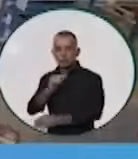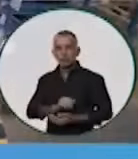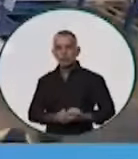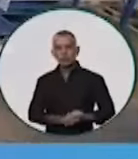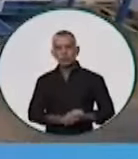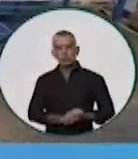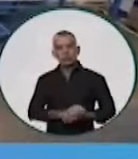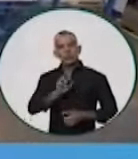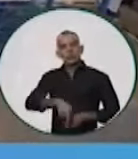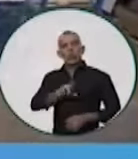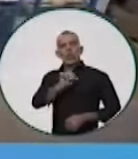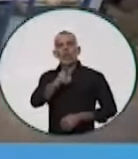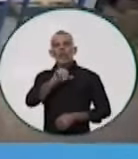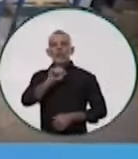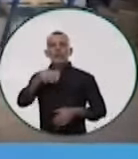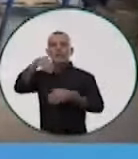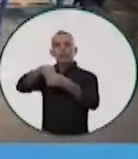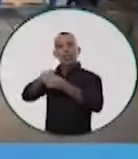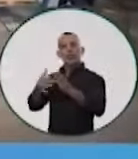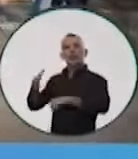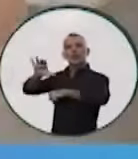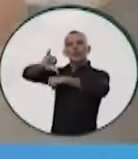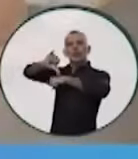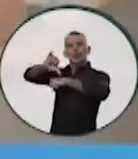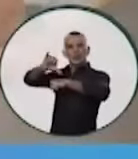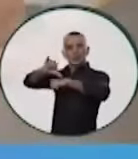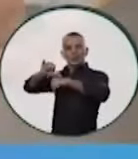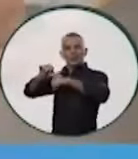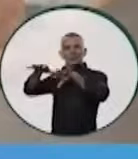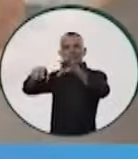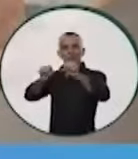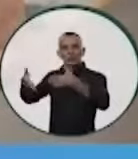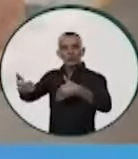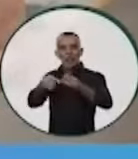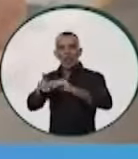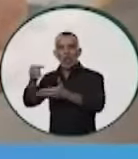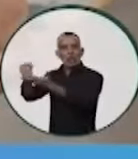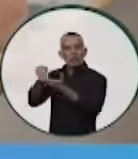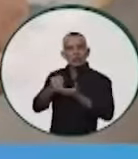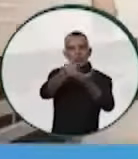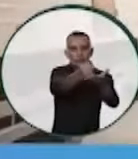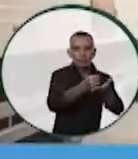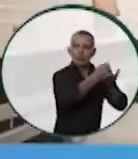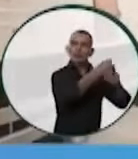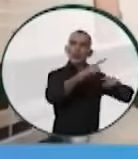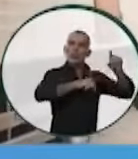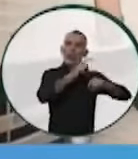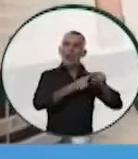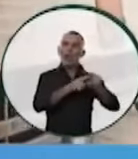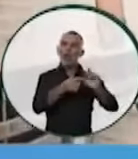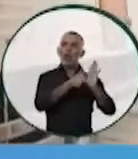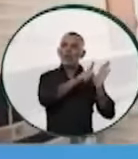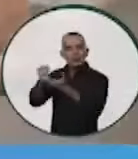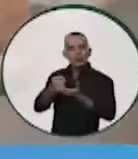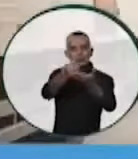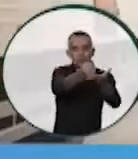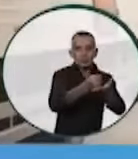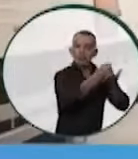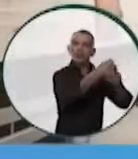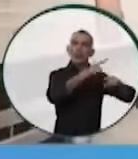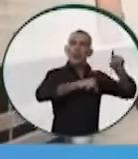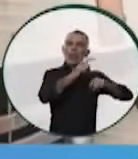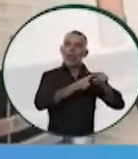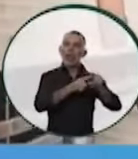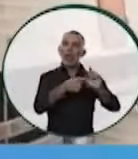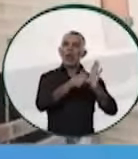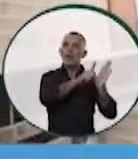de eletroeletrônicos usando a nossa logística reversa. E também esse ano vamos fazer um piloto para ampliar essa coleta